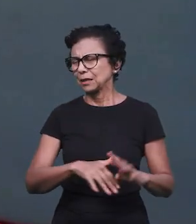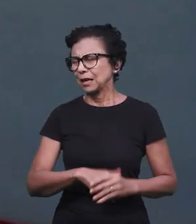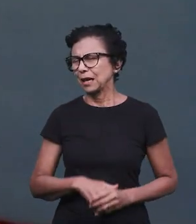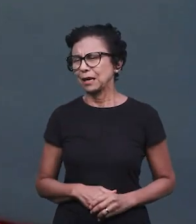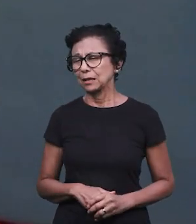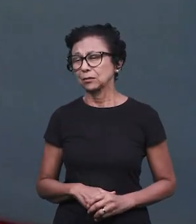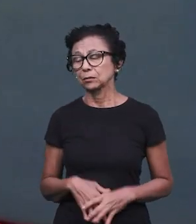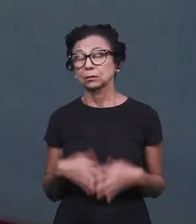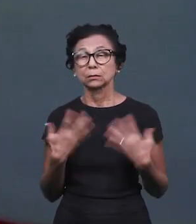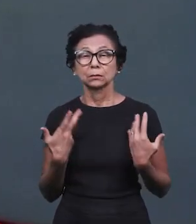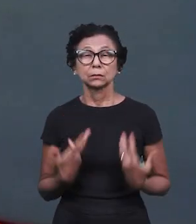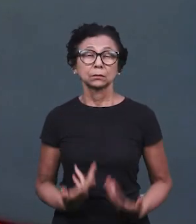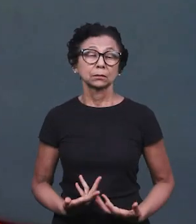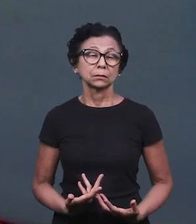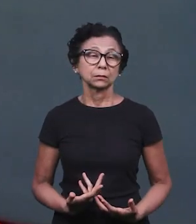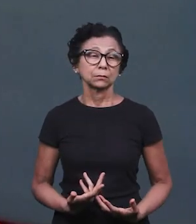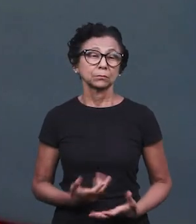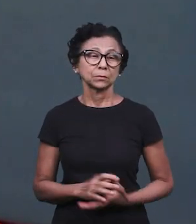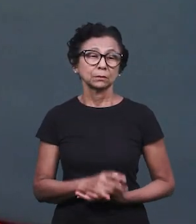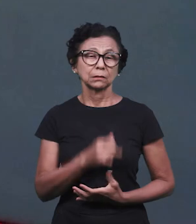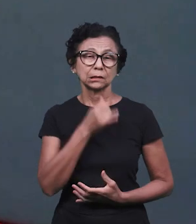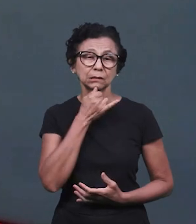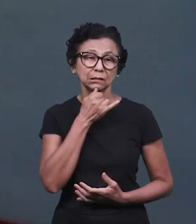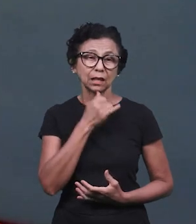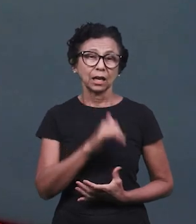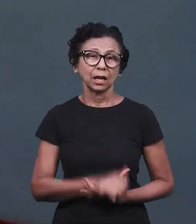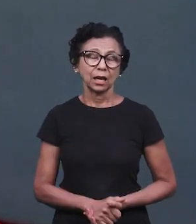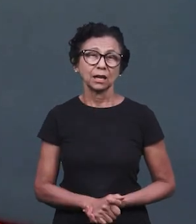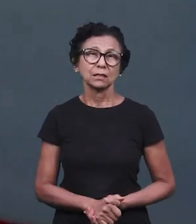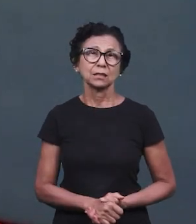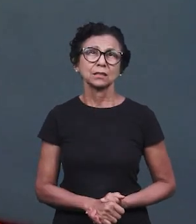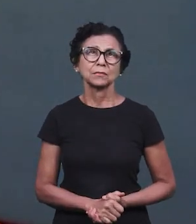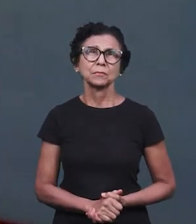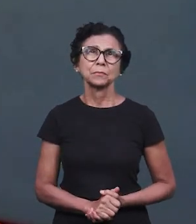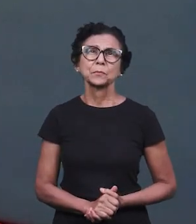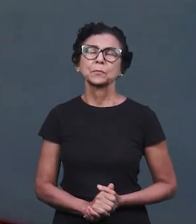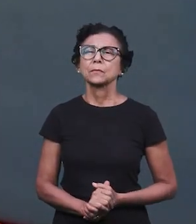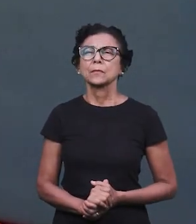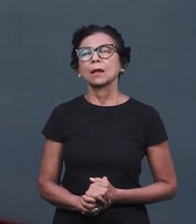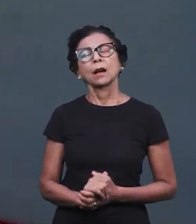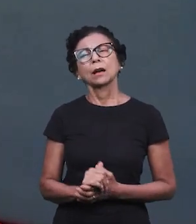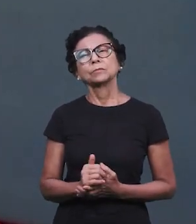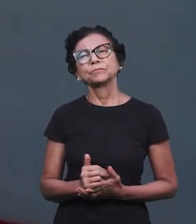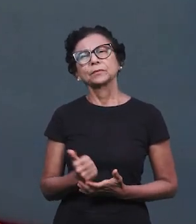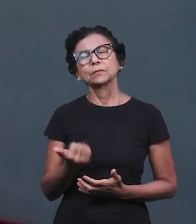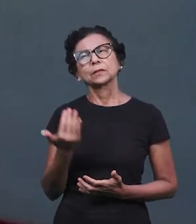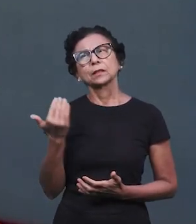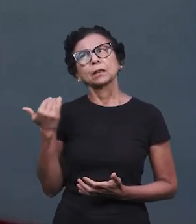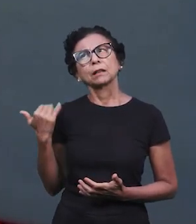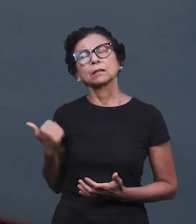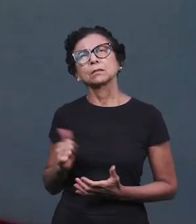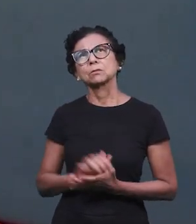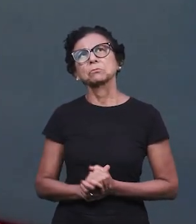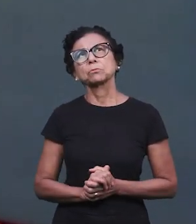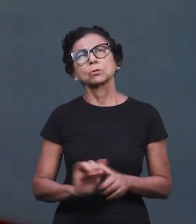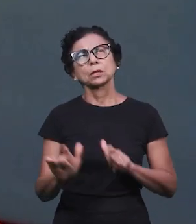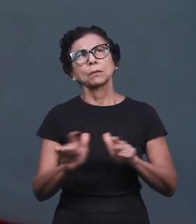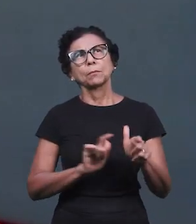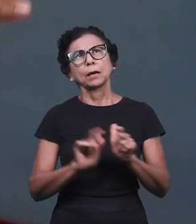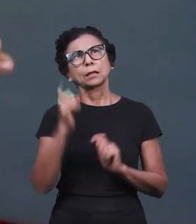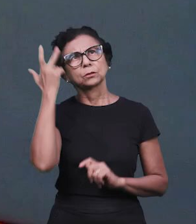Apatia, desânimo, as atividades, vai perdendo o interesse pelas atividades prévias que costumava realizar, até